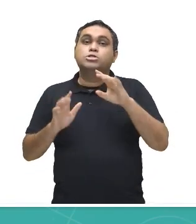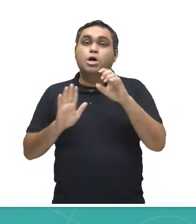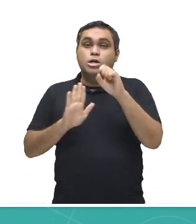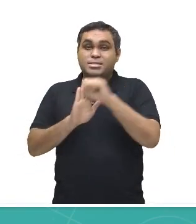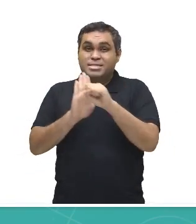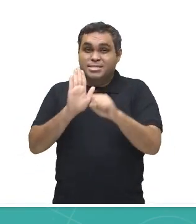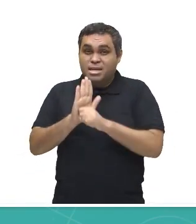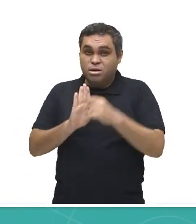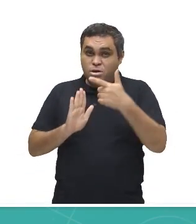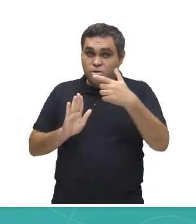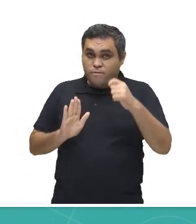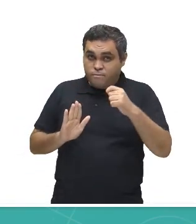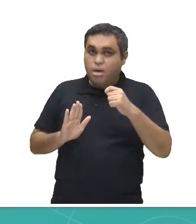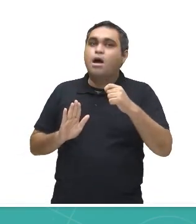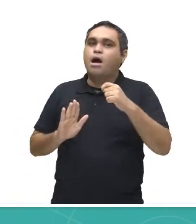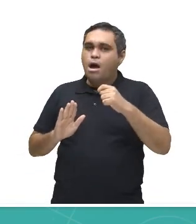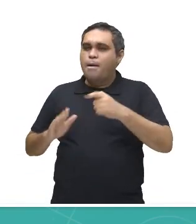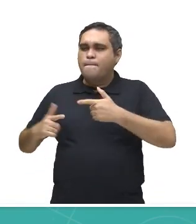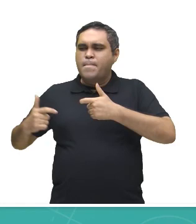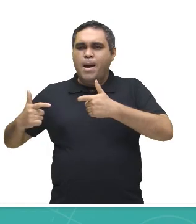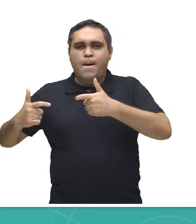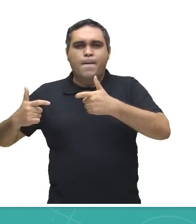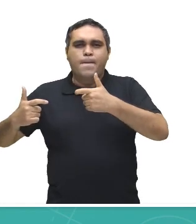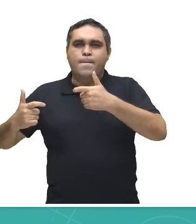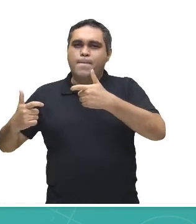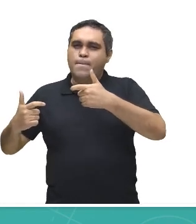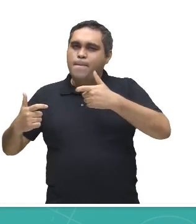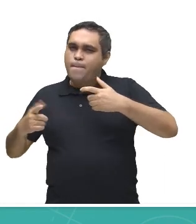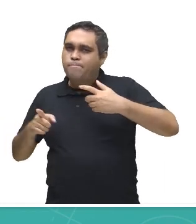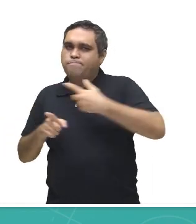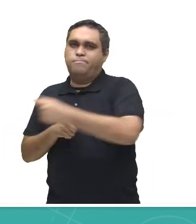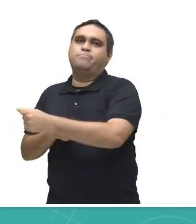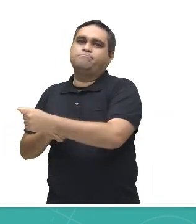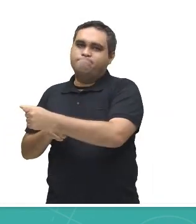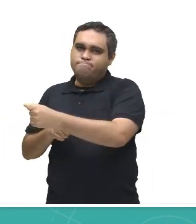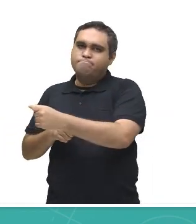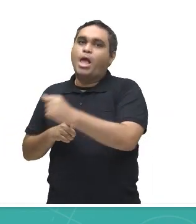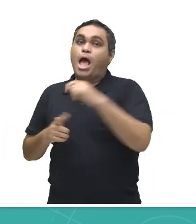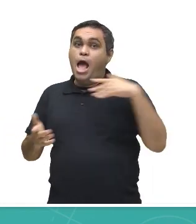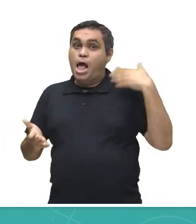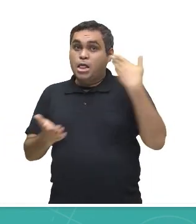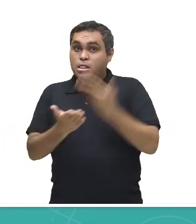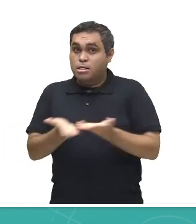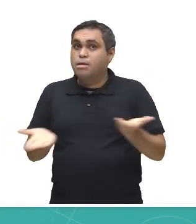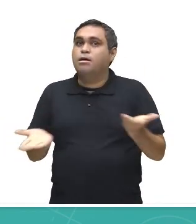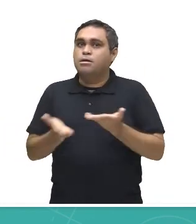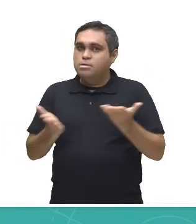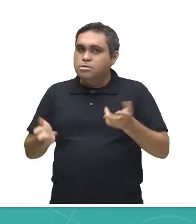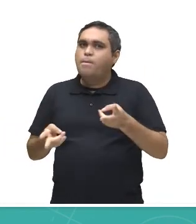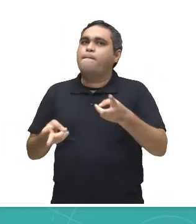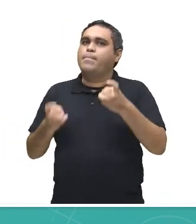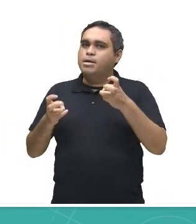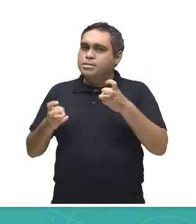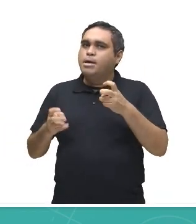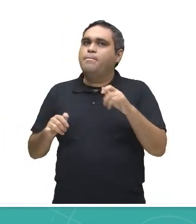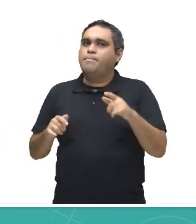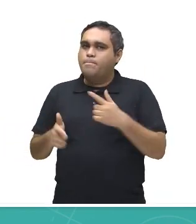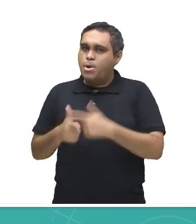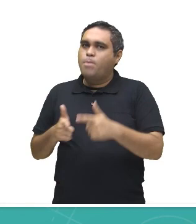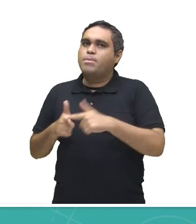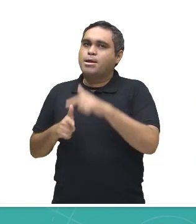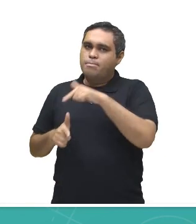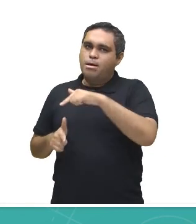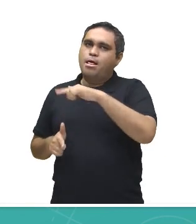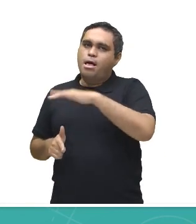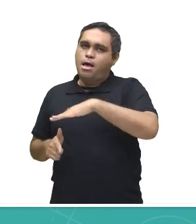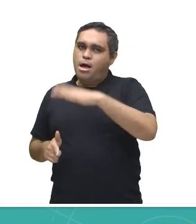claro, deixa suas marcas até os dias atuais. Mas o estopim, aquele que vai ser